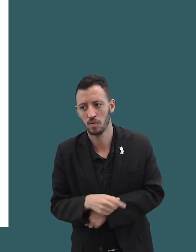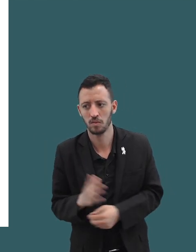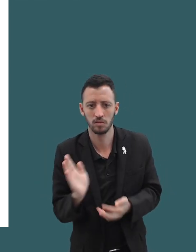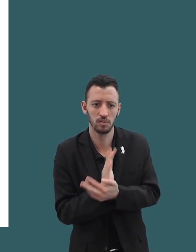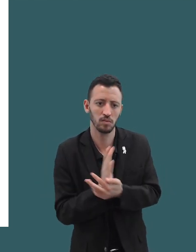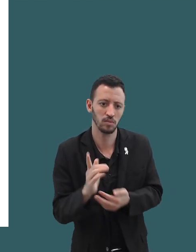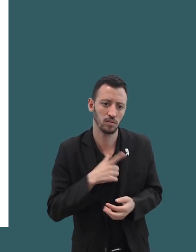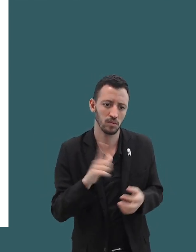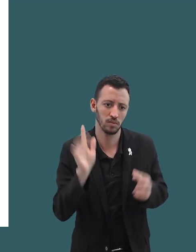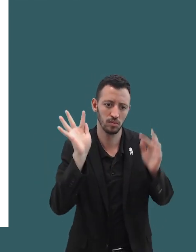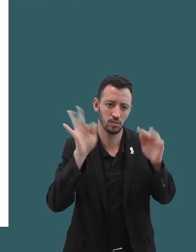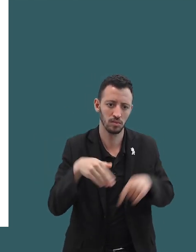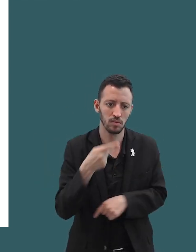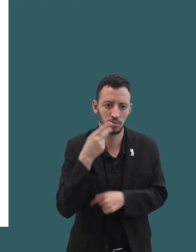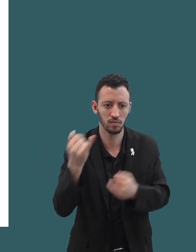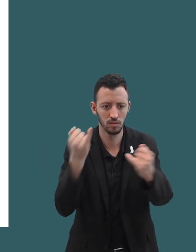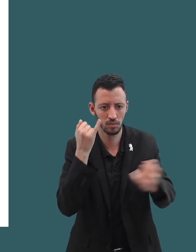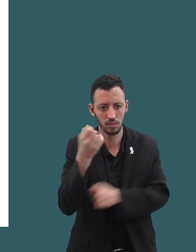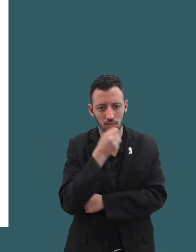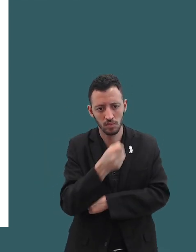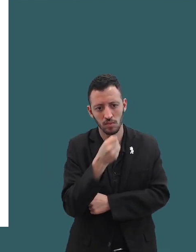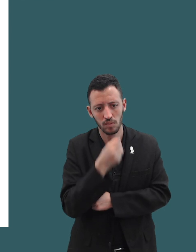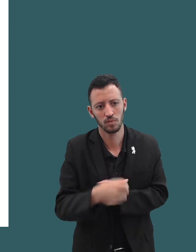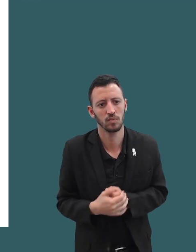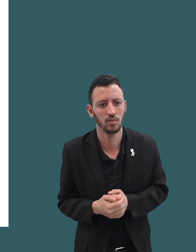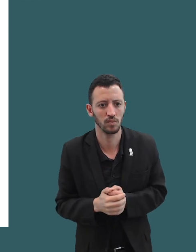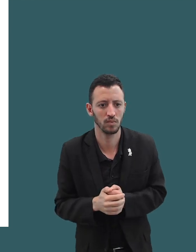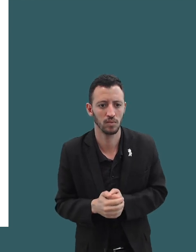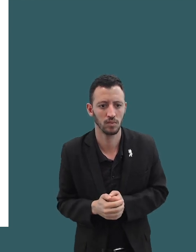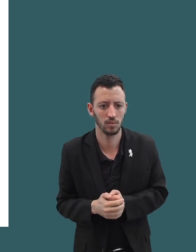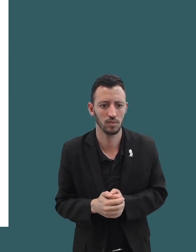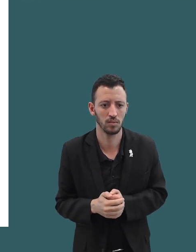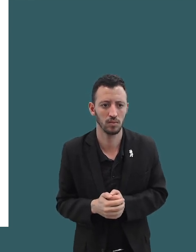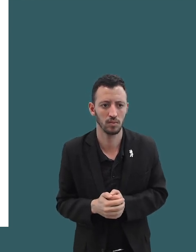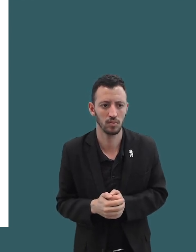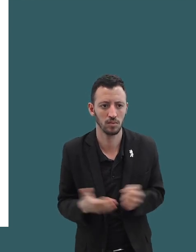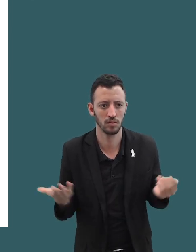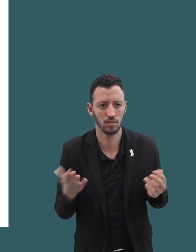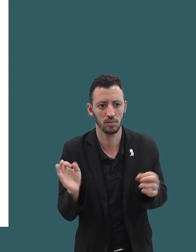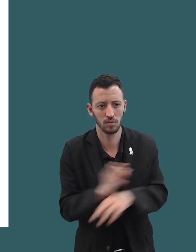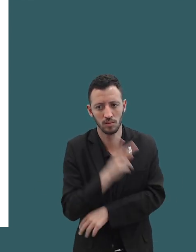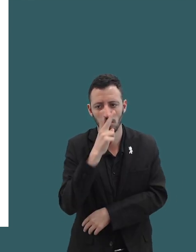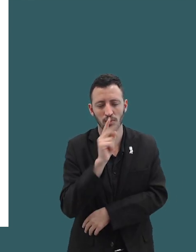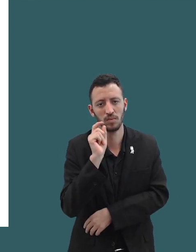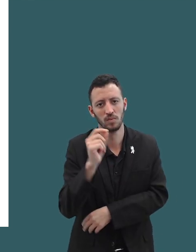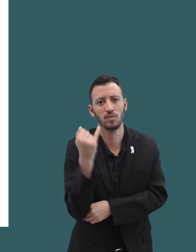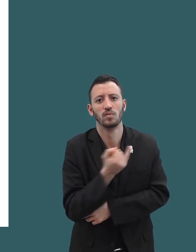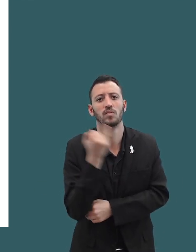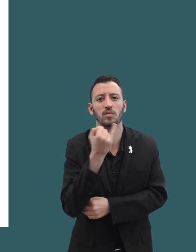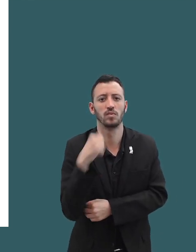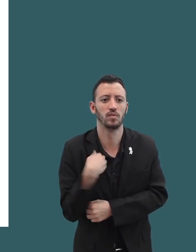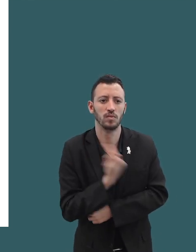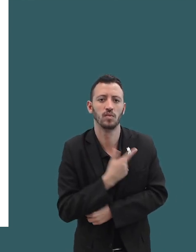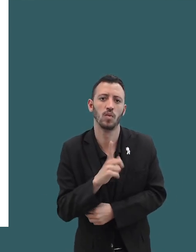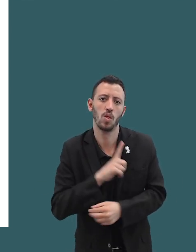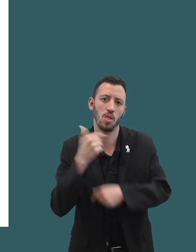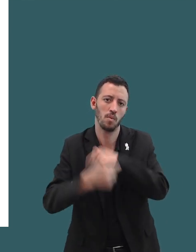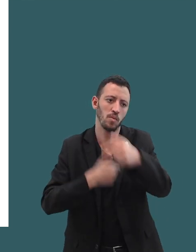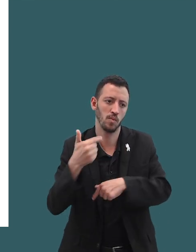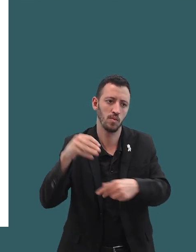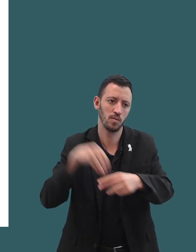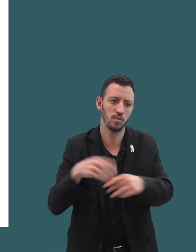mais alguma coisa para finalizar. Formação de jornalistas. Não, fica nisso. Então, eu acho que é importante que a gente